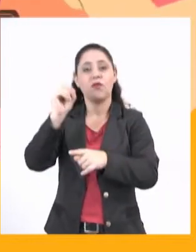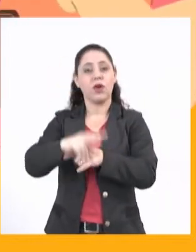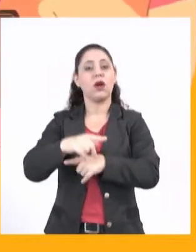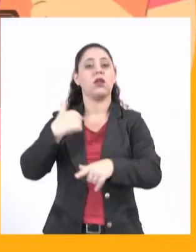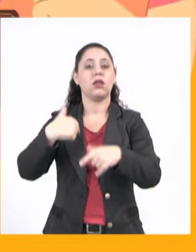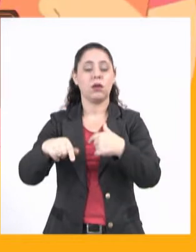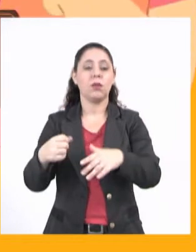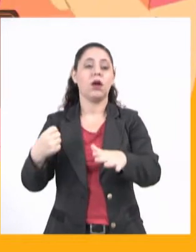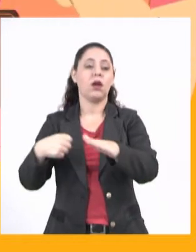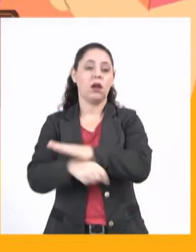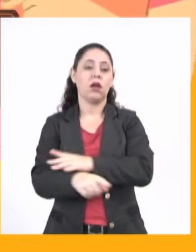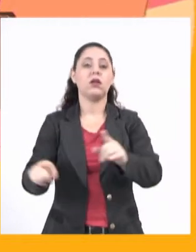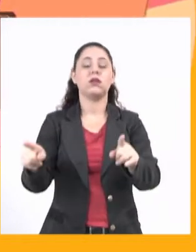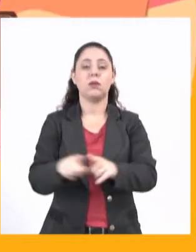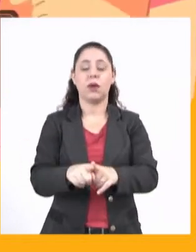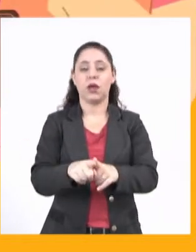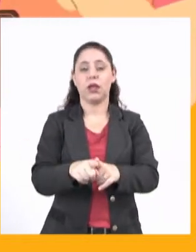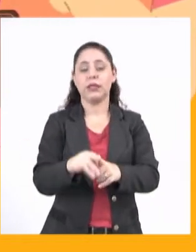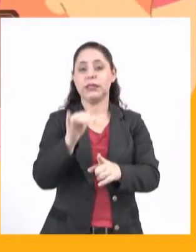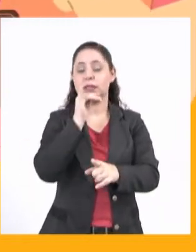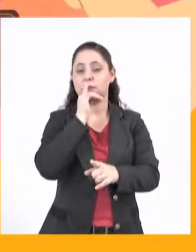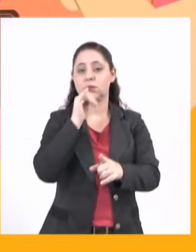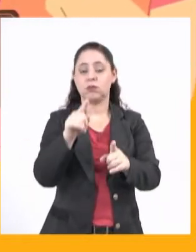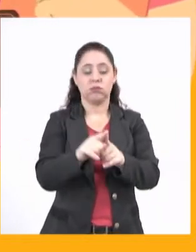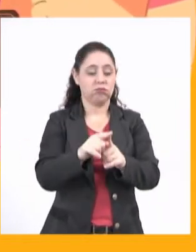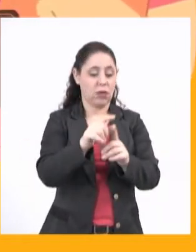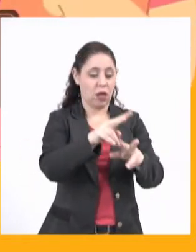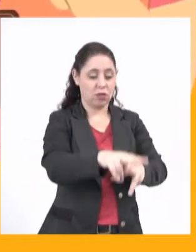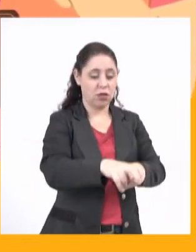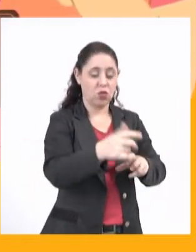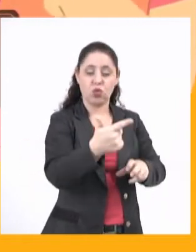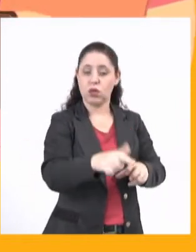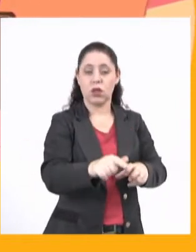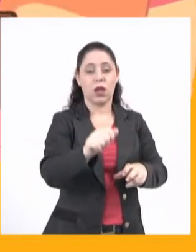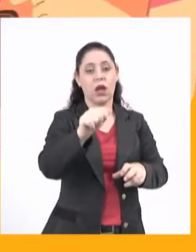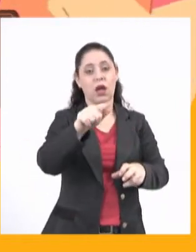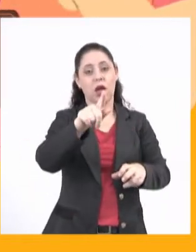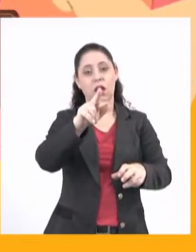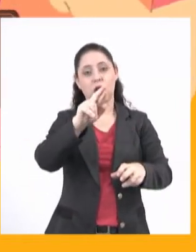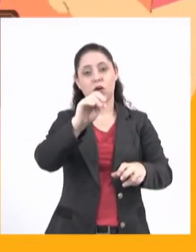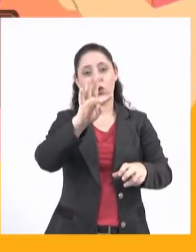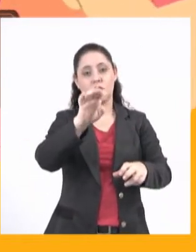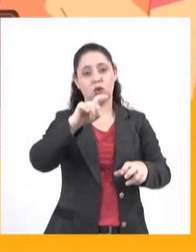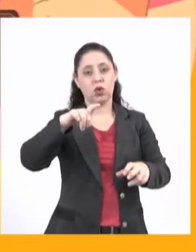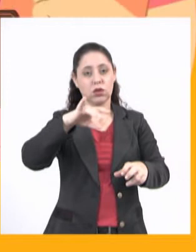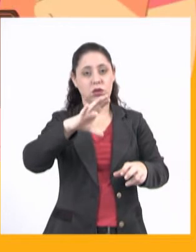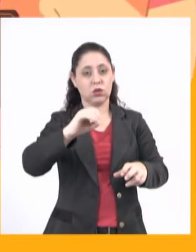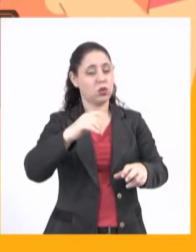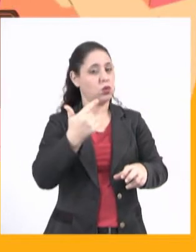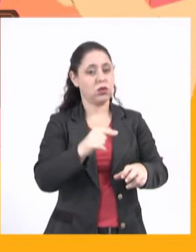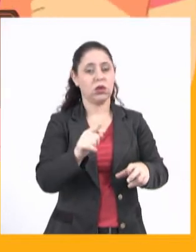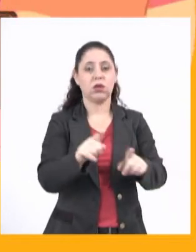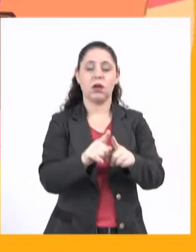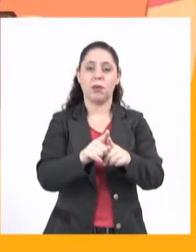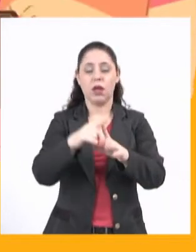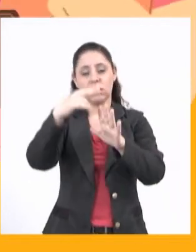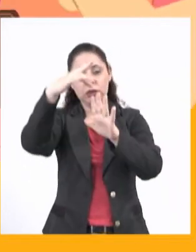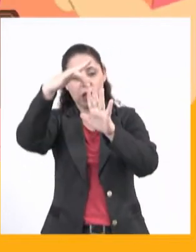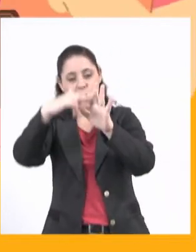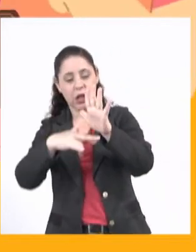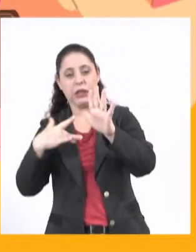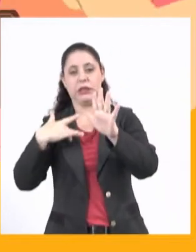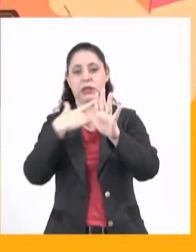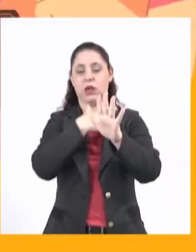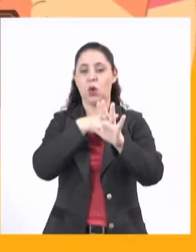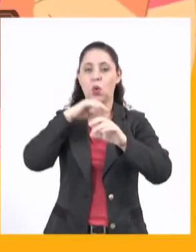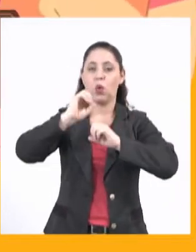livre de agrotóxico, por exemplo, né? E que a gente integre aí vários setores da sociedade, a educação, a